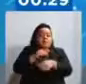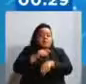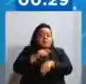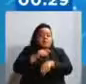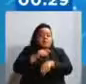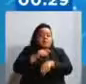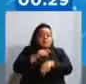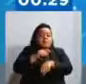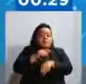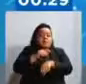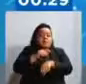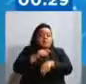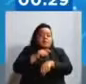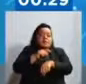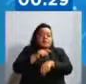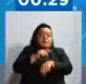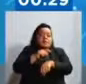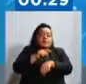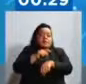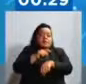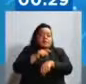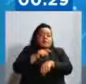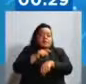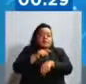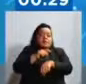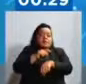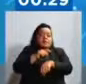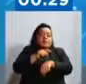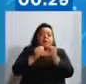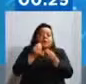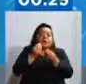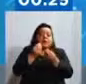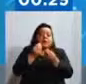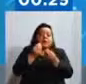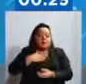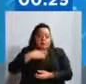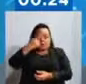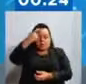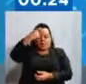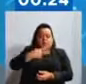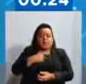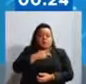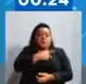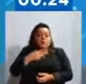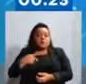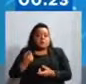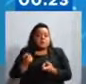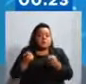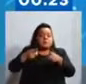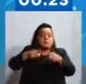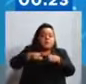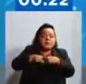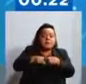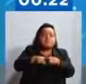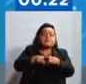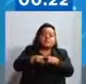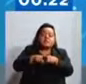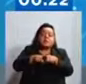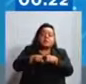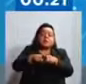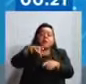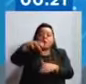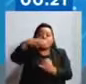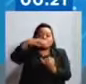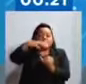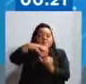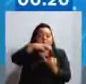no curto espaço de tempo, o que eu e o pastor Josinelli vamos fazer a partir de janeiro? Parceria entre instituições religiosas, tanto